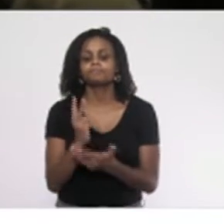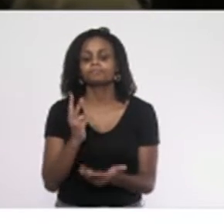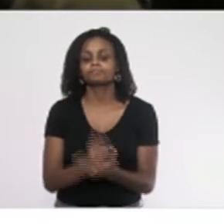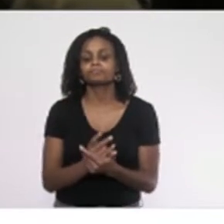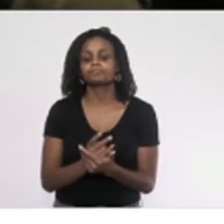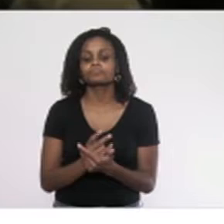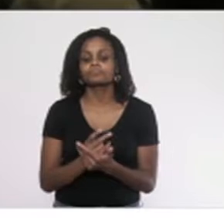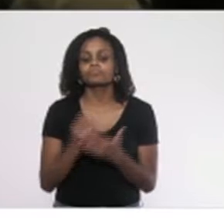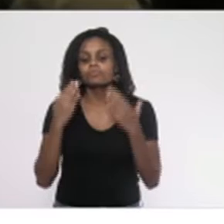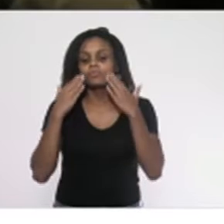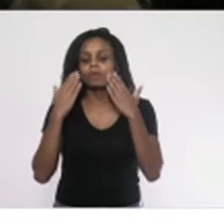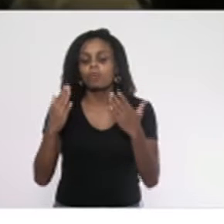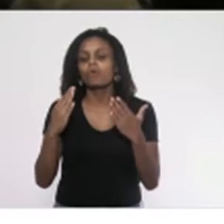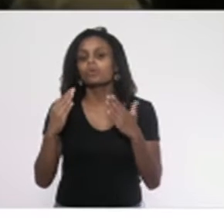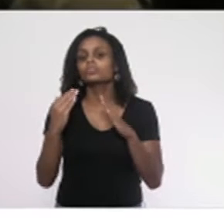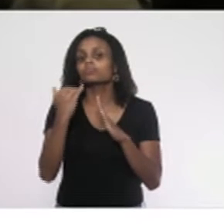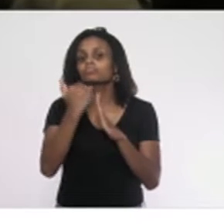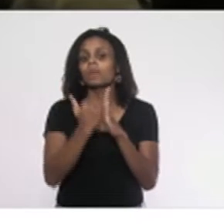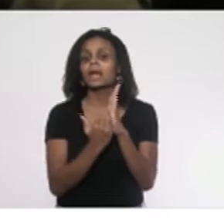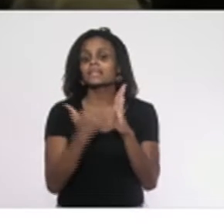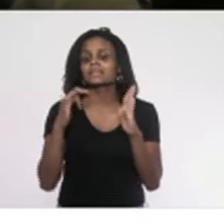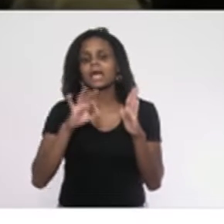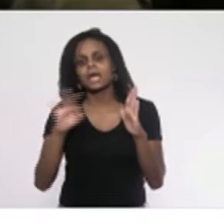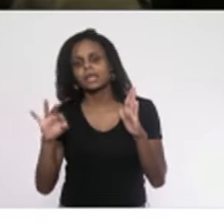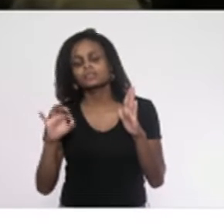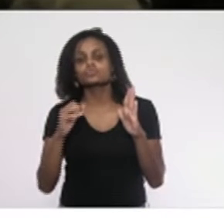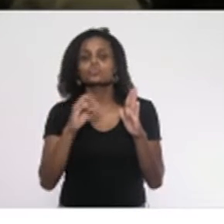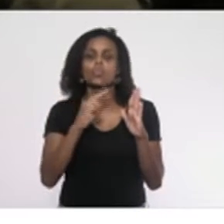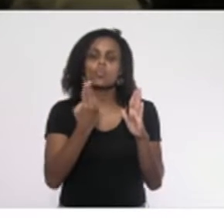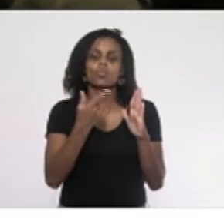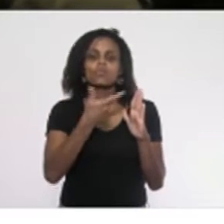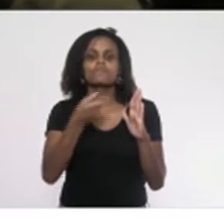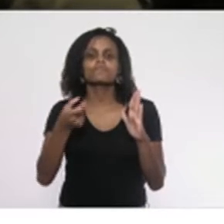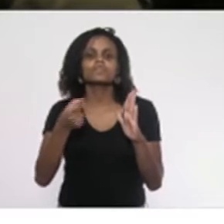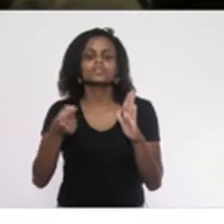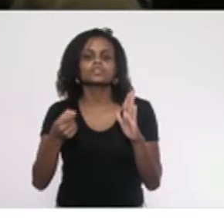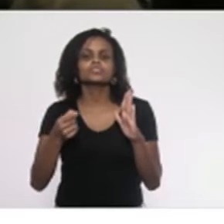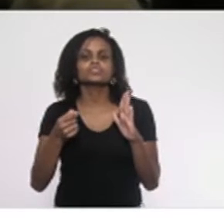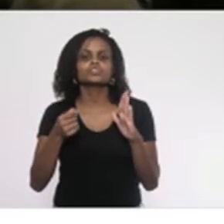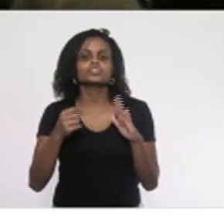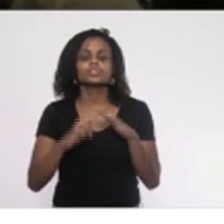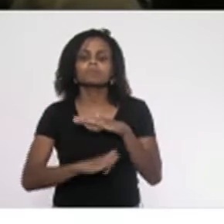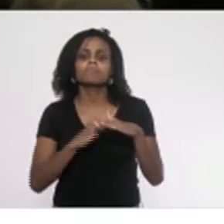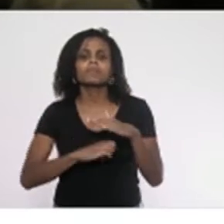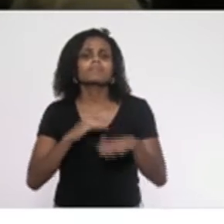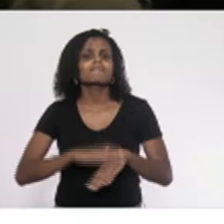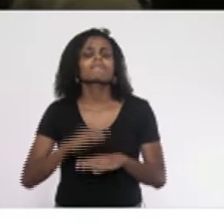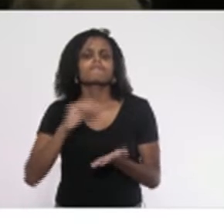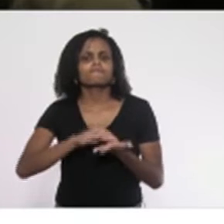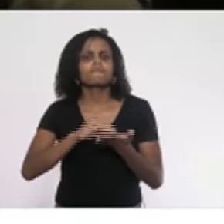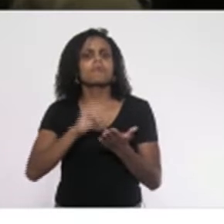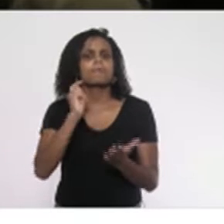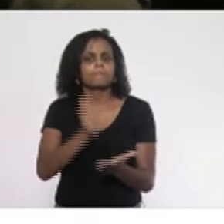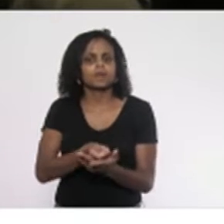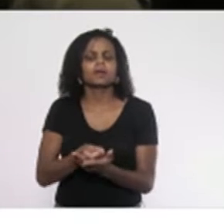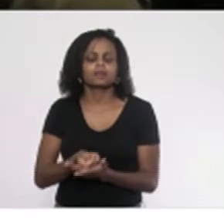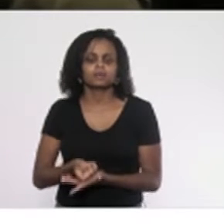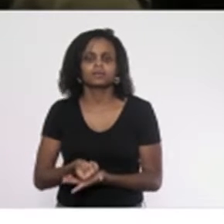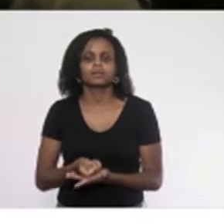expõe os 10 ou 20 maiores devedores da dívida ativa. nunca se